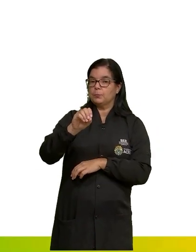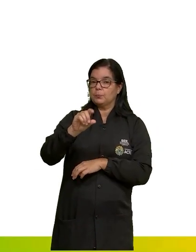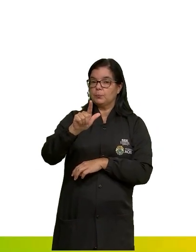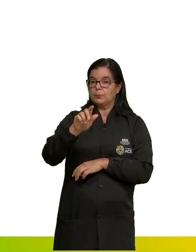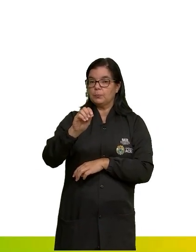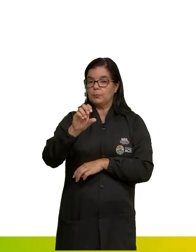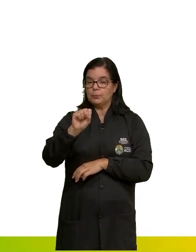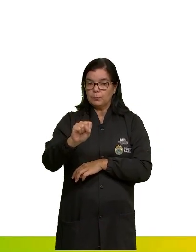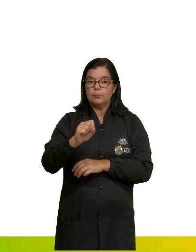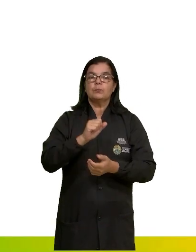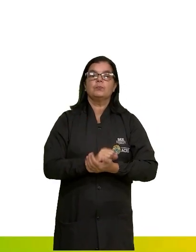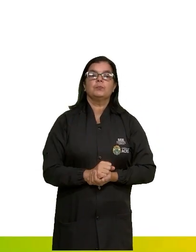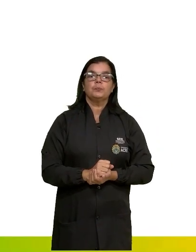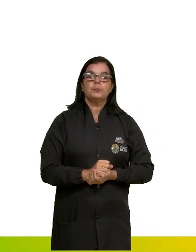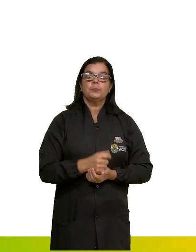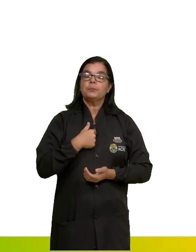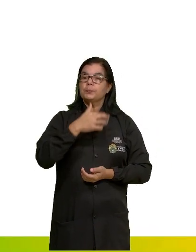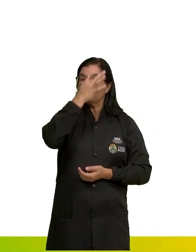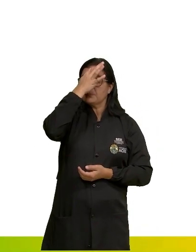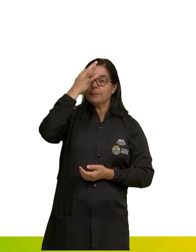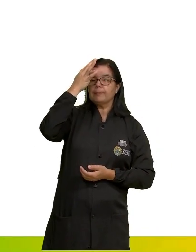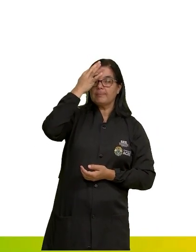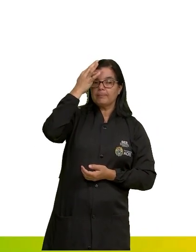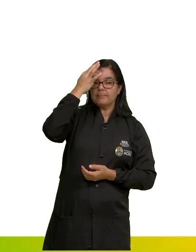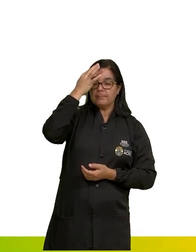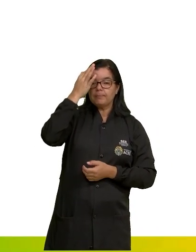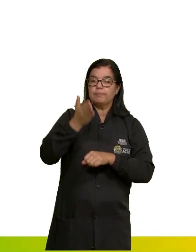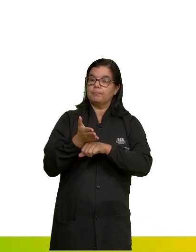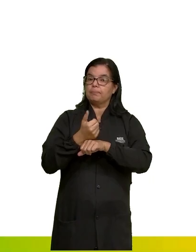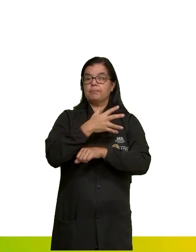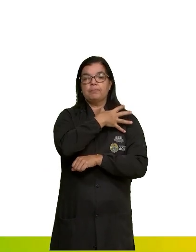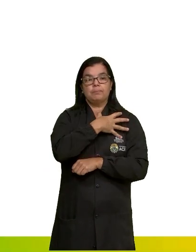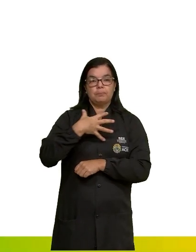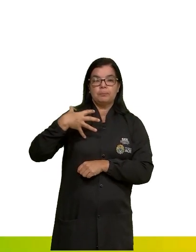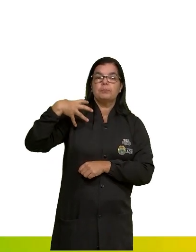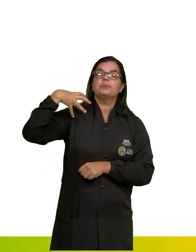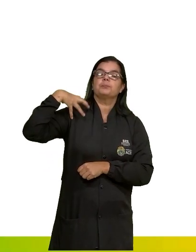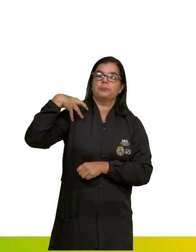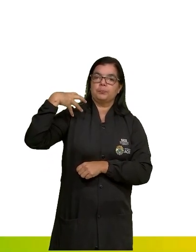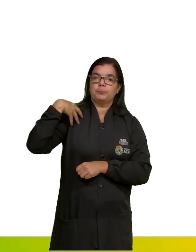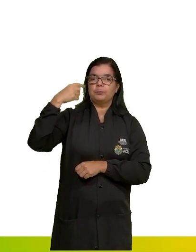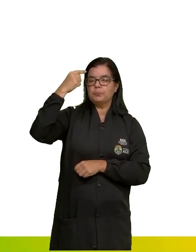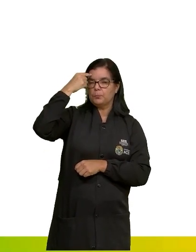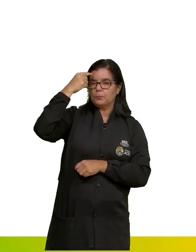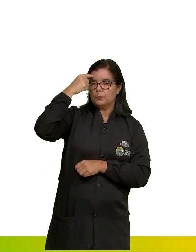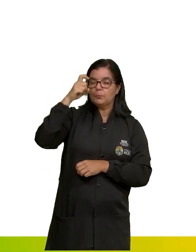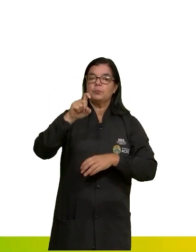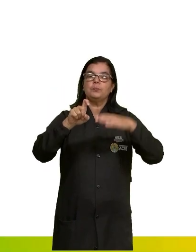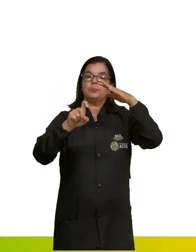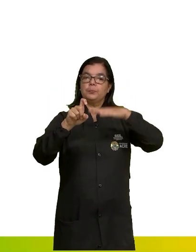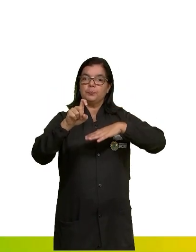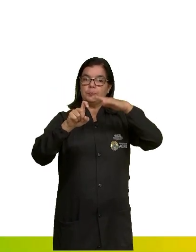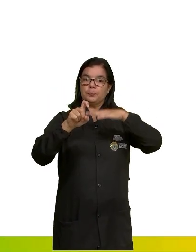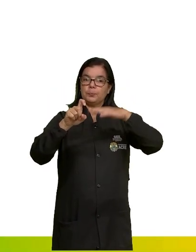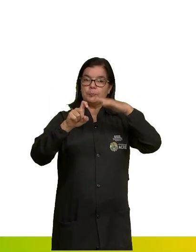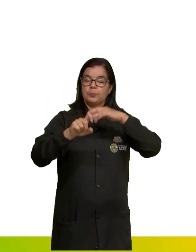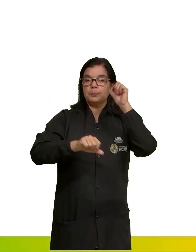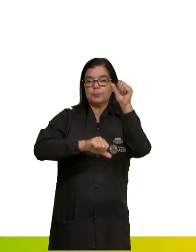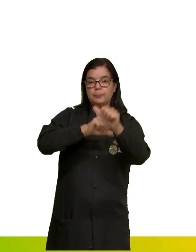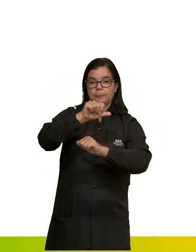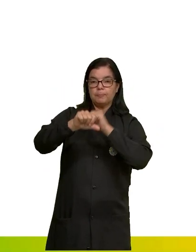mito à filosofia. A filosofia pré-socrática marcou uma transição do pensamento mítico para o